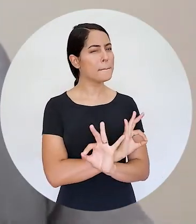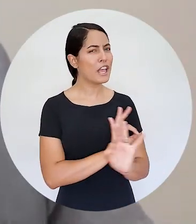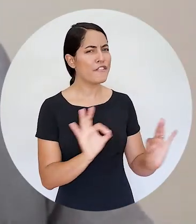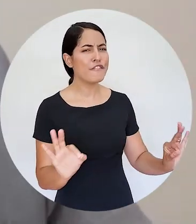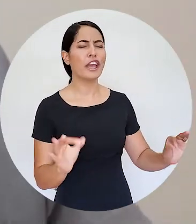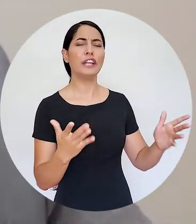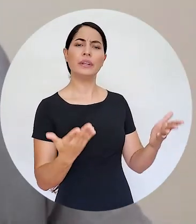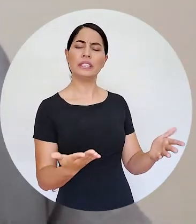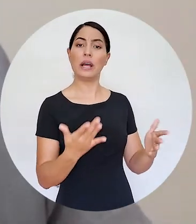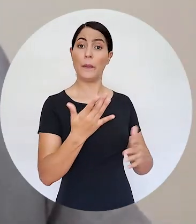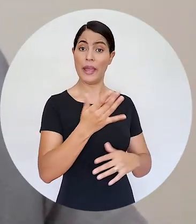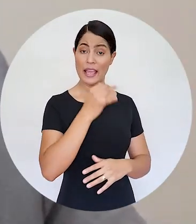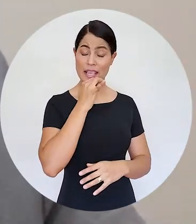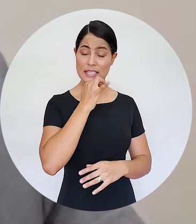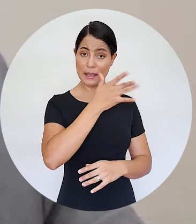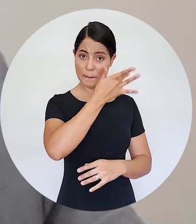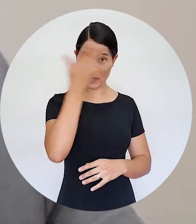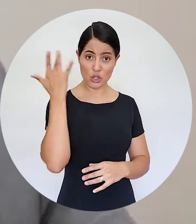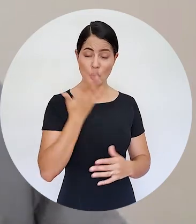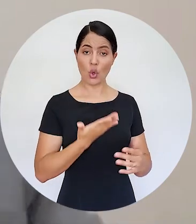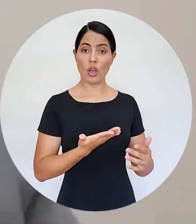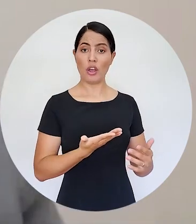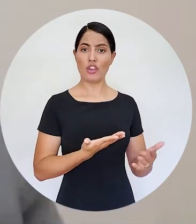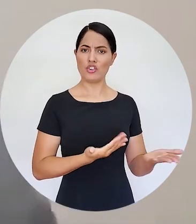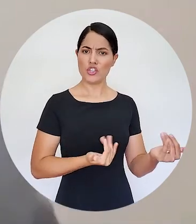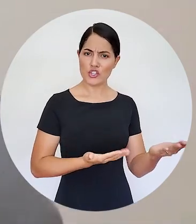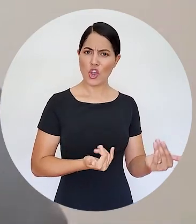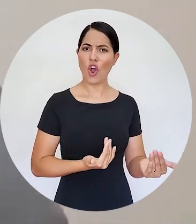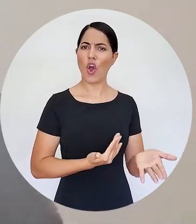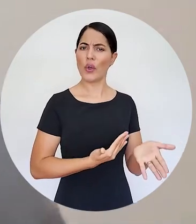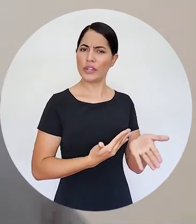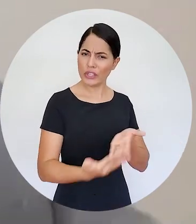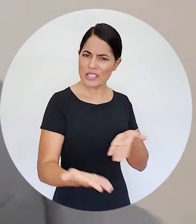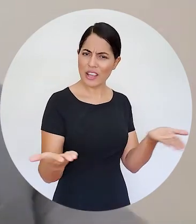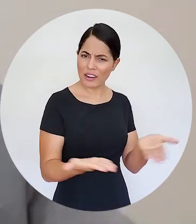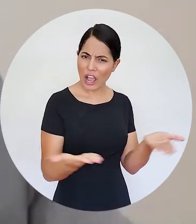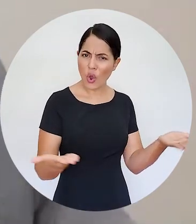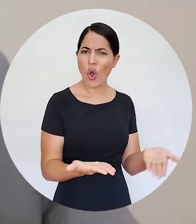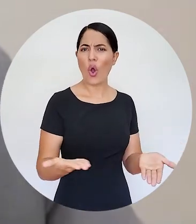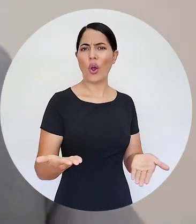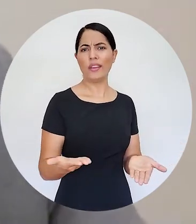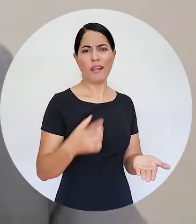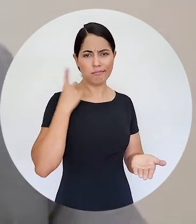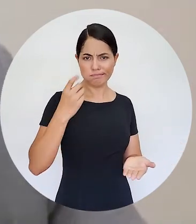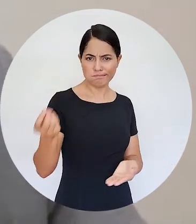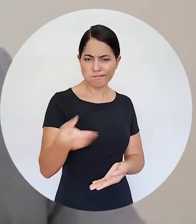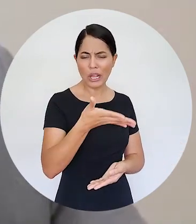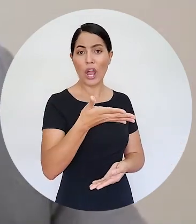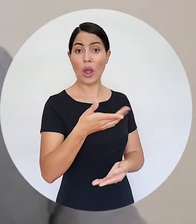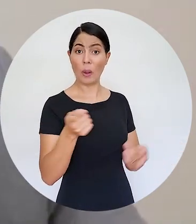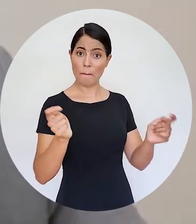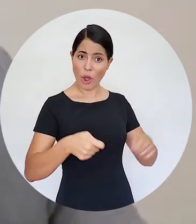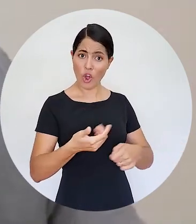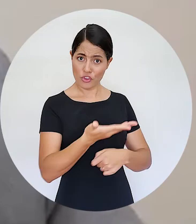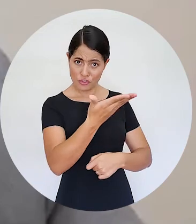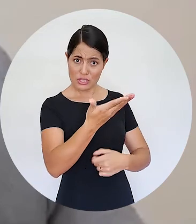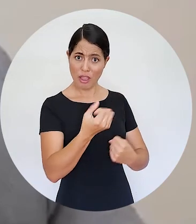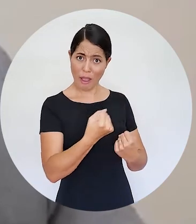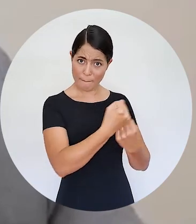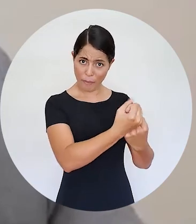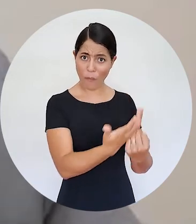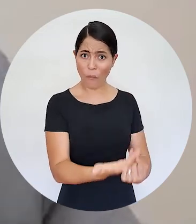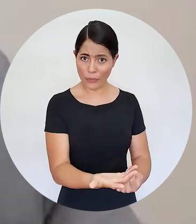jovens que estão no início da carreira eles podem contar com a sua comissão é capitaneado